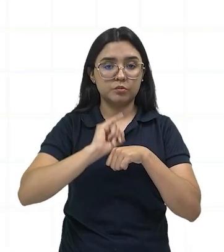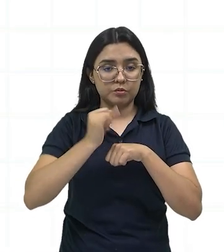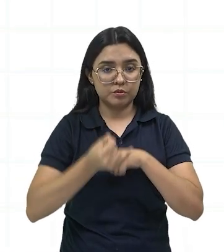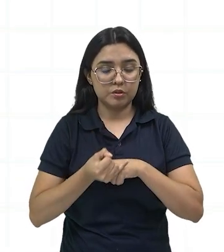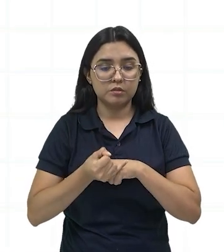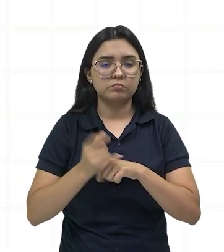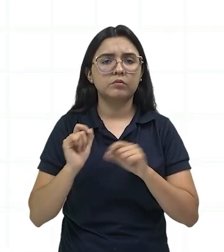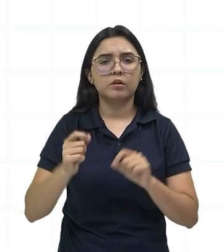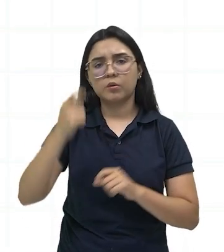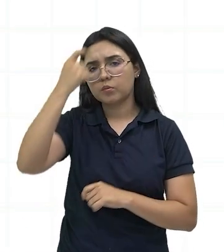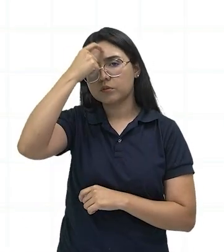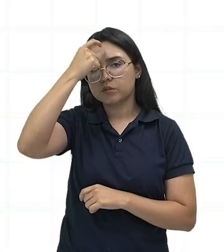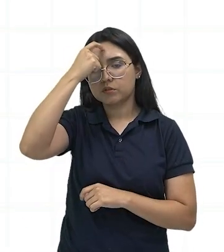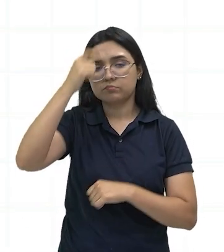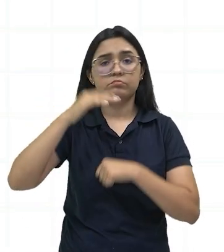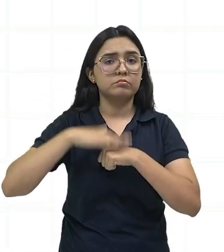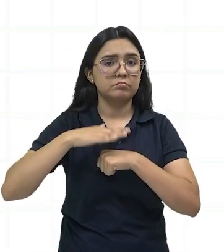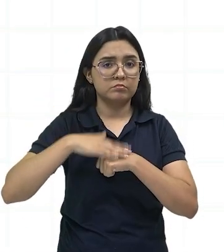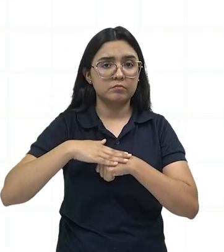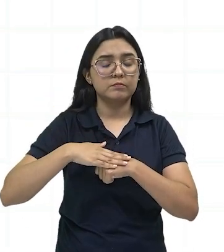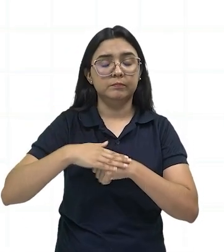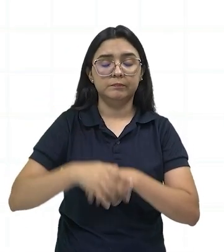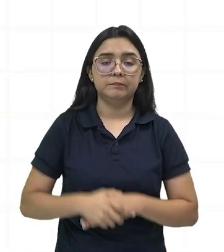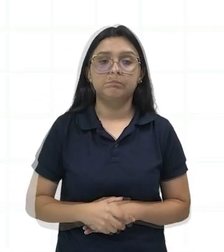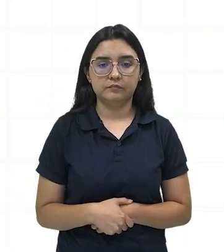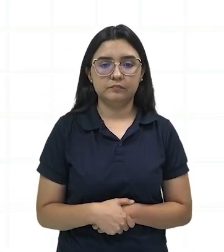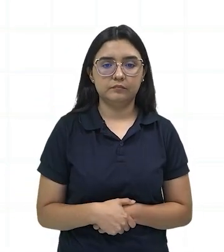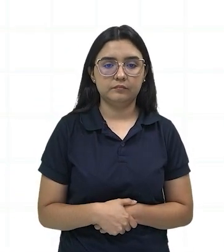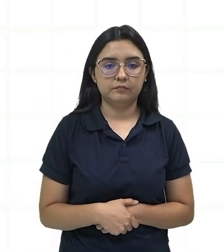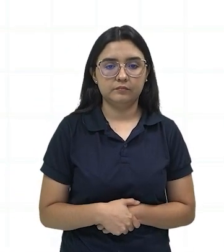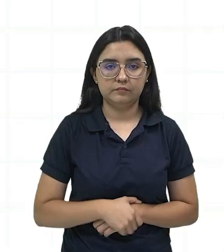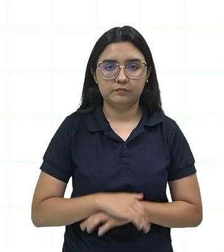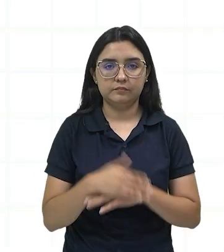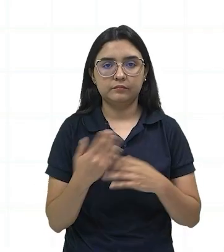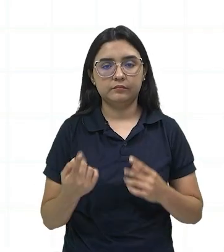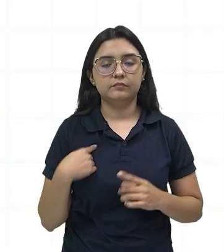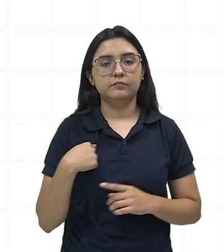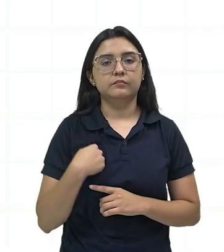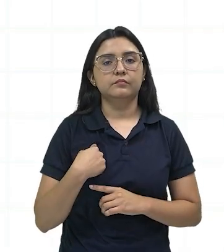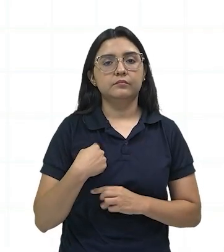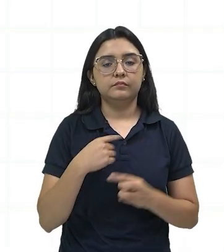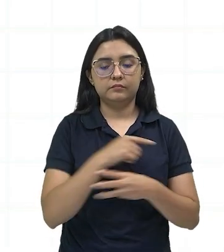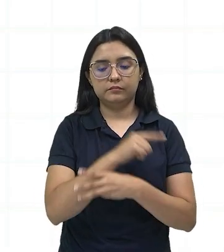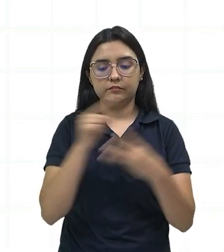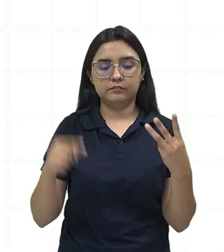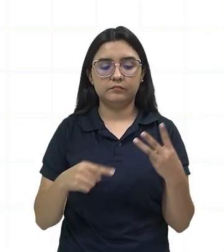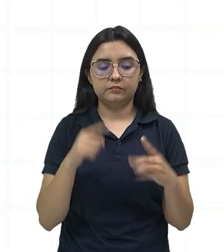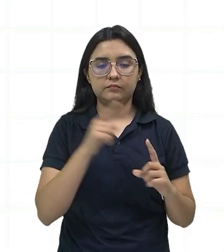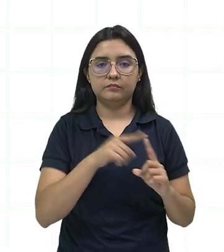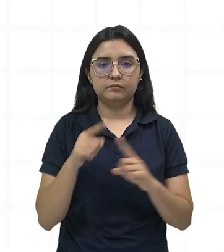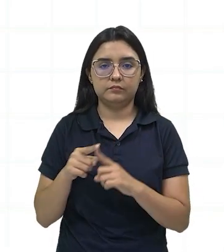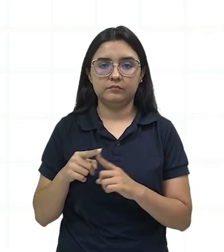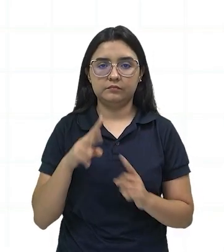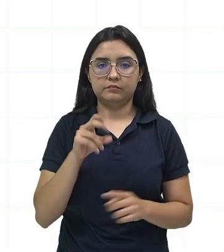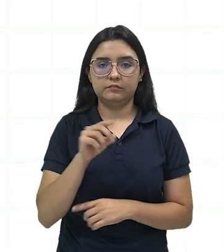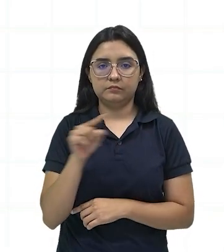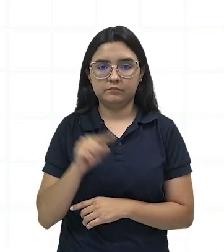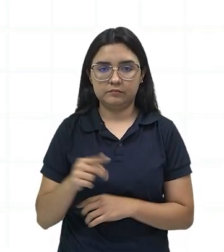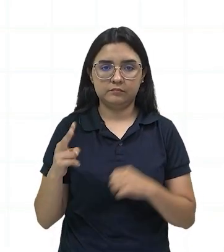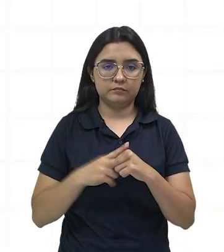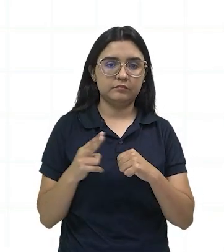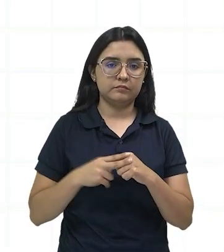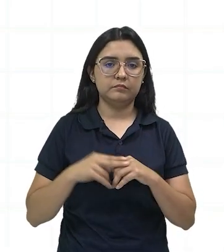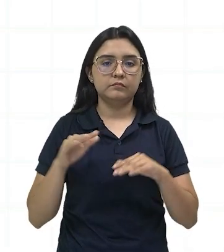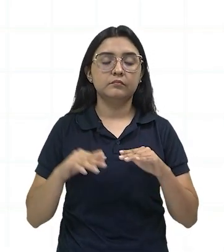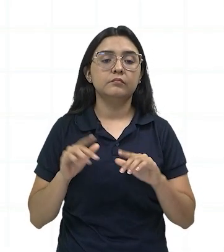conscientizam? A si mesmo. Então, nós temos 3 vozes verbais e todas elas dependem da